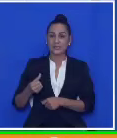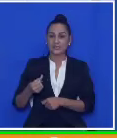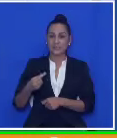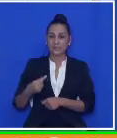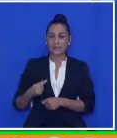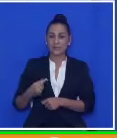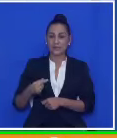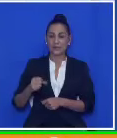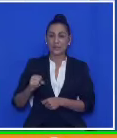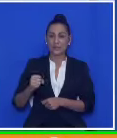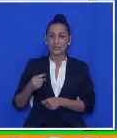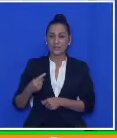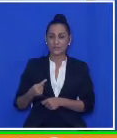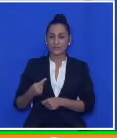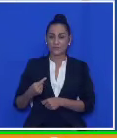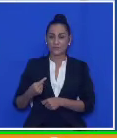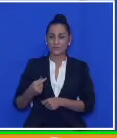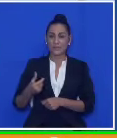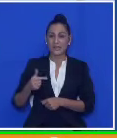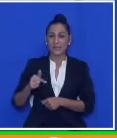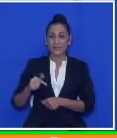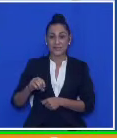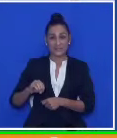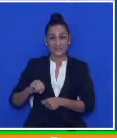61, 81,